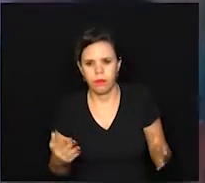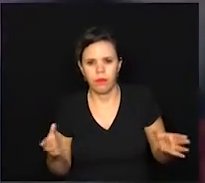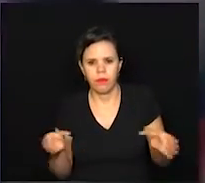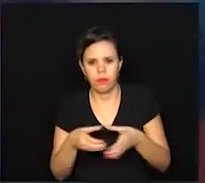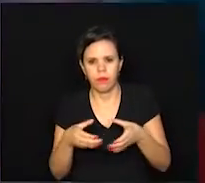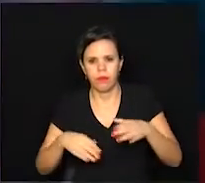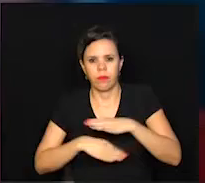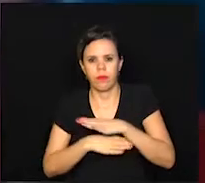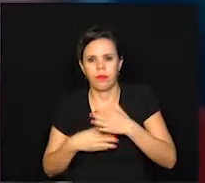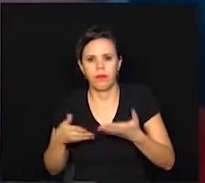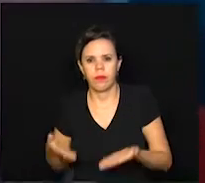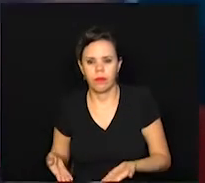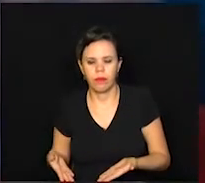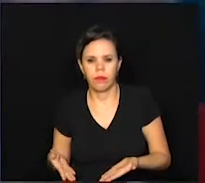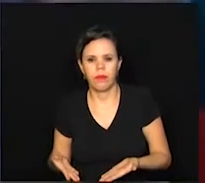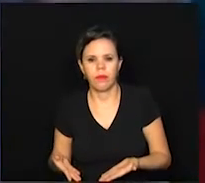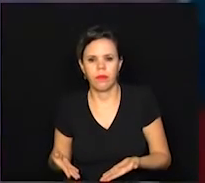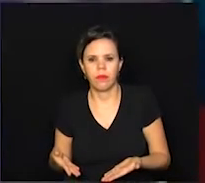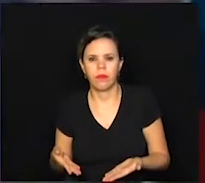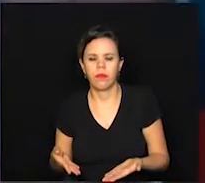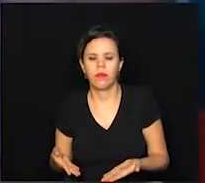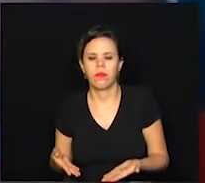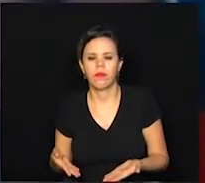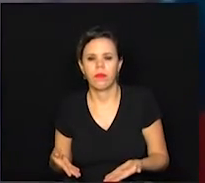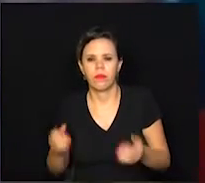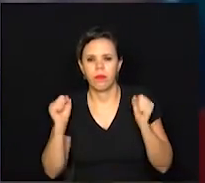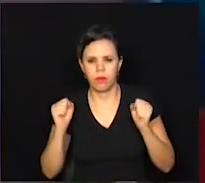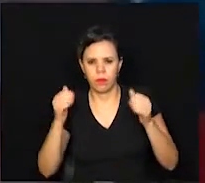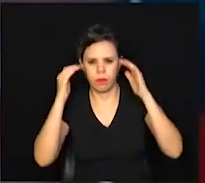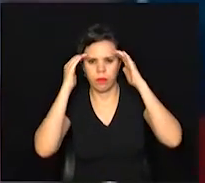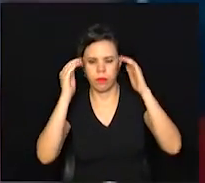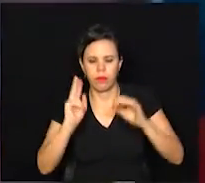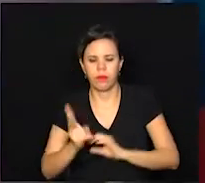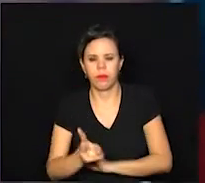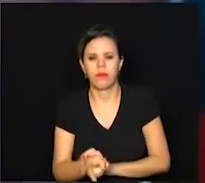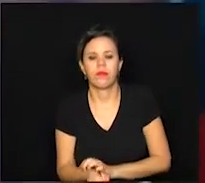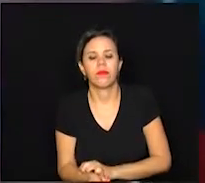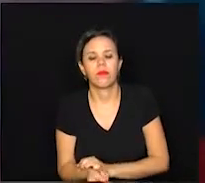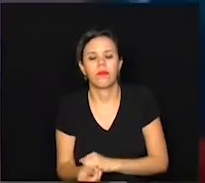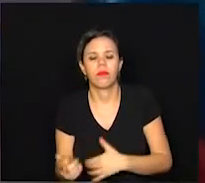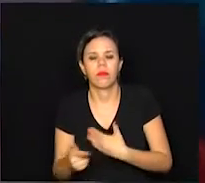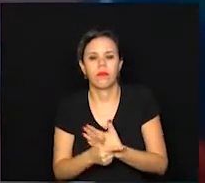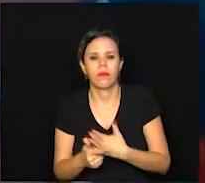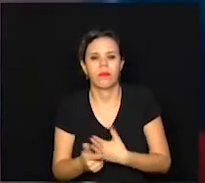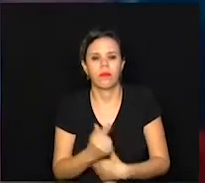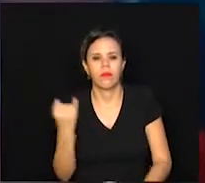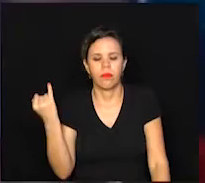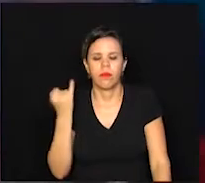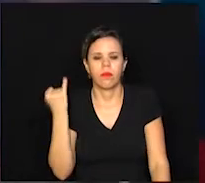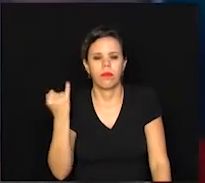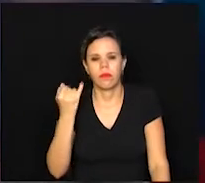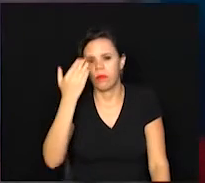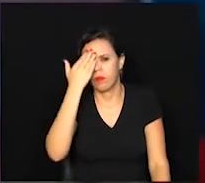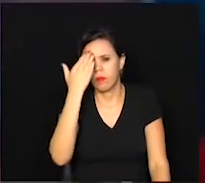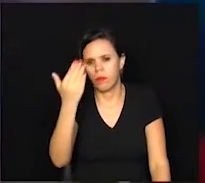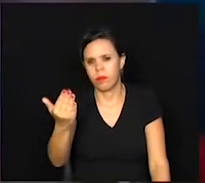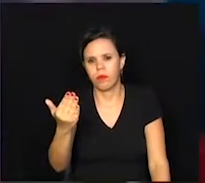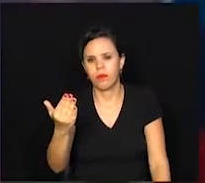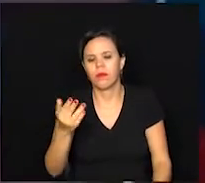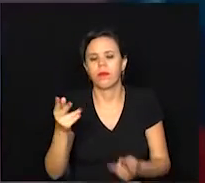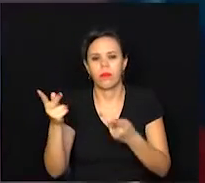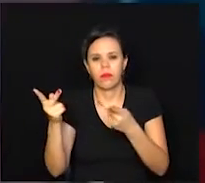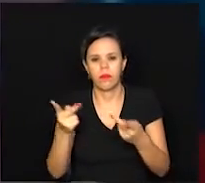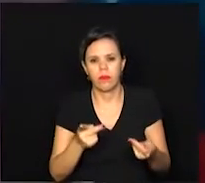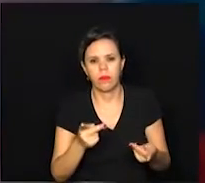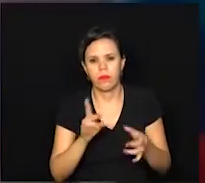aqui na Câmara tem cumprido e pode continuar cumprindo um papel relevante, a gente agradece aqui o convite e